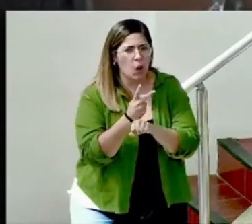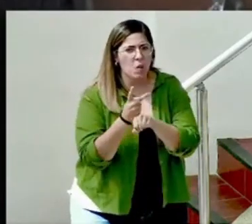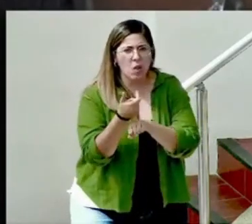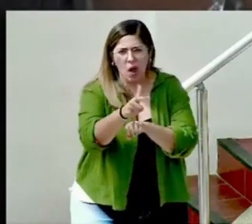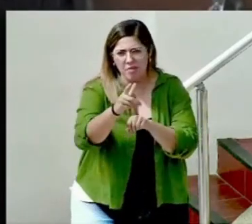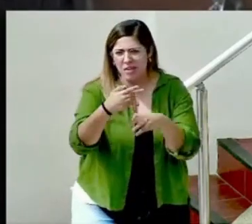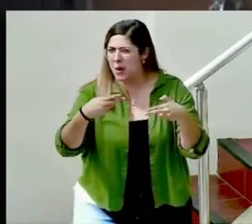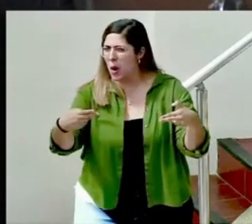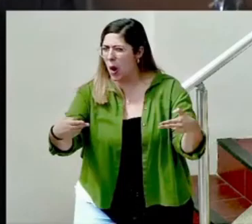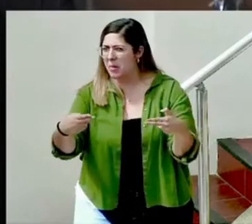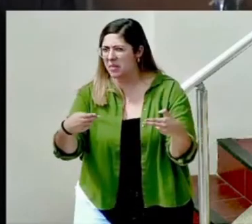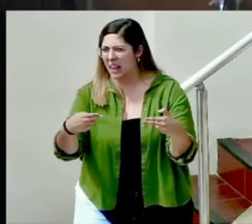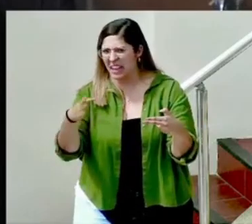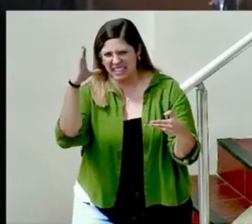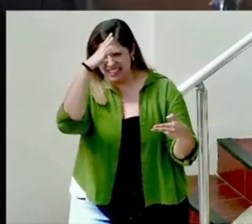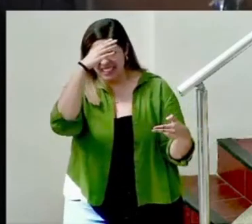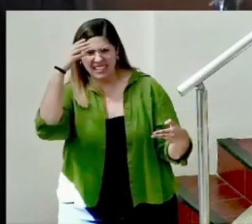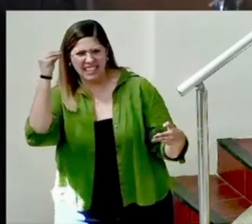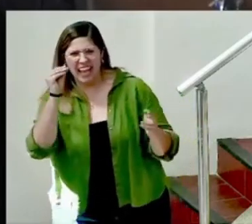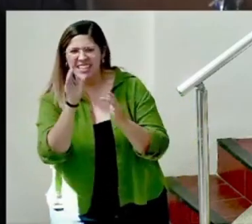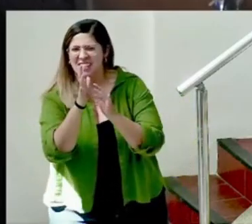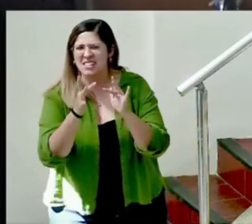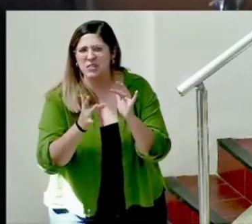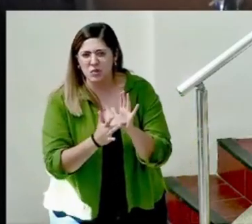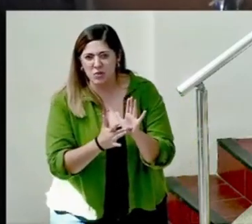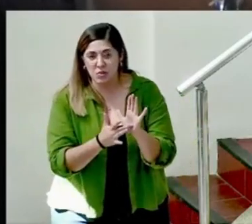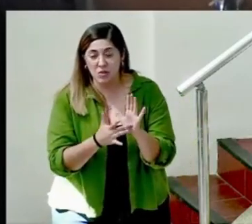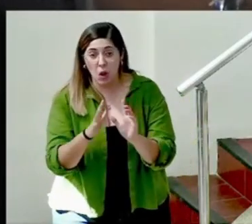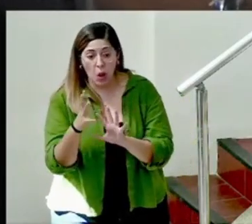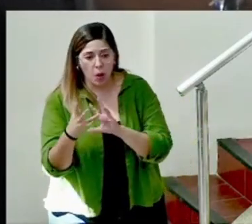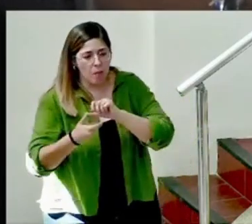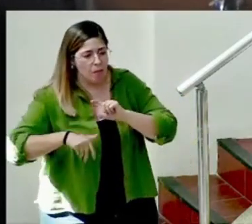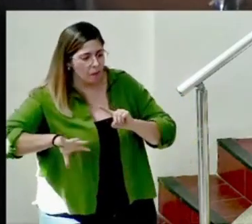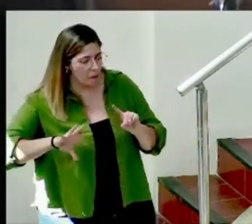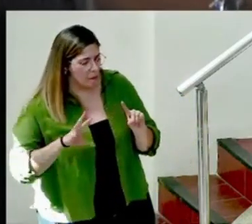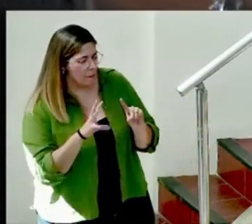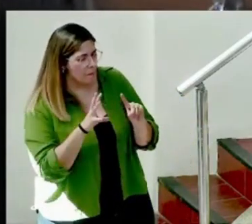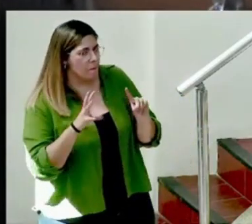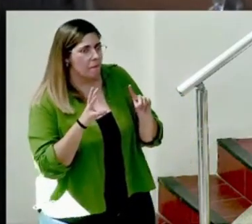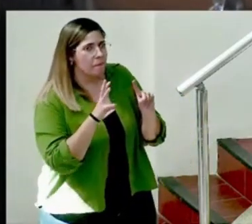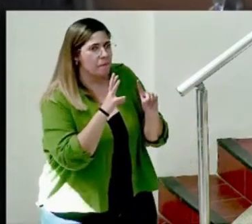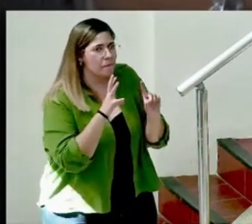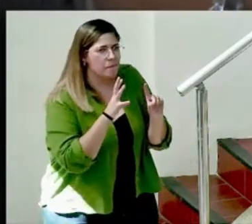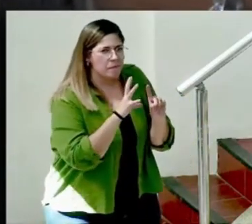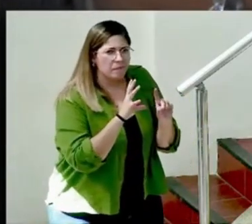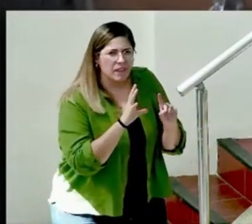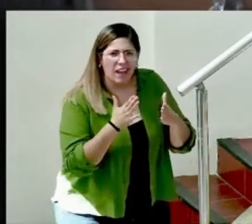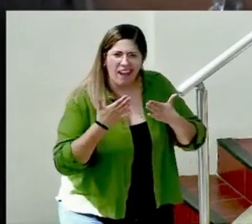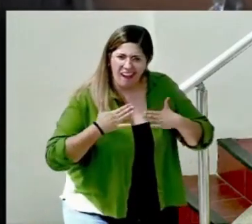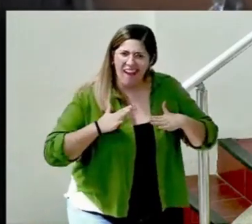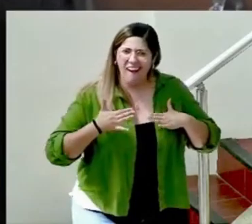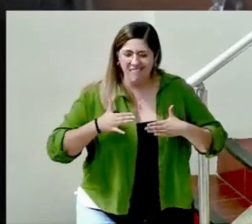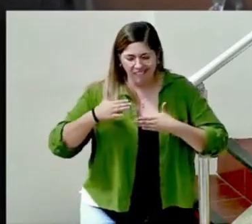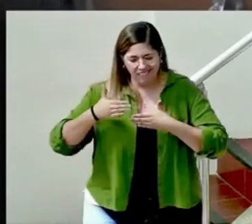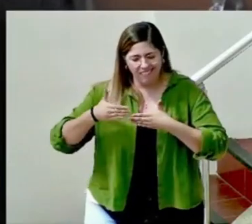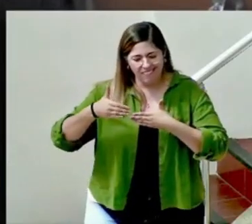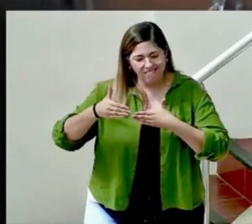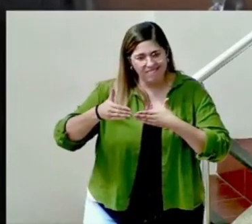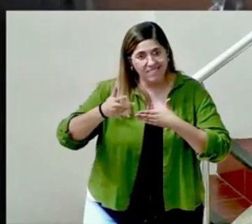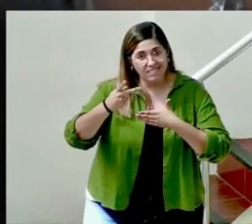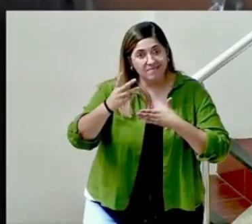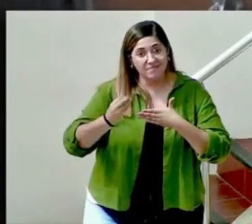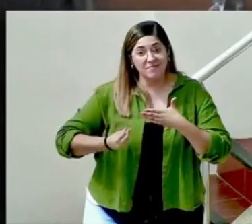coisas acontecem sorrateiramente, sutilmente, na vida.